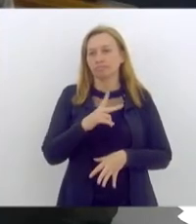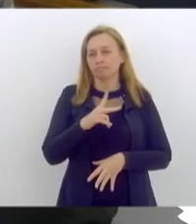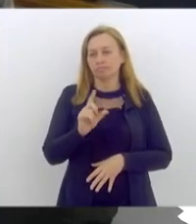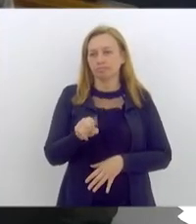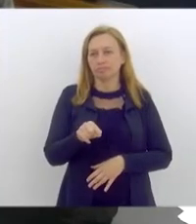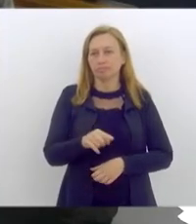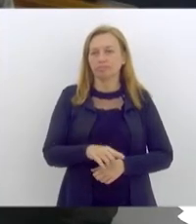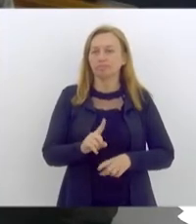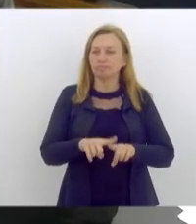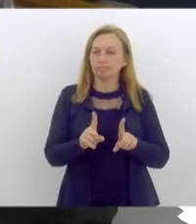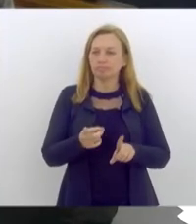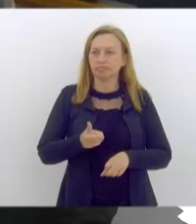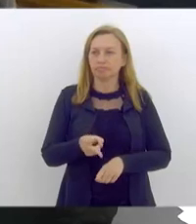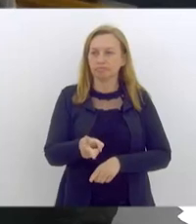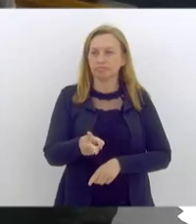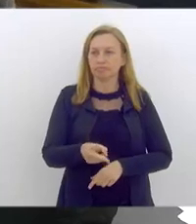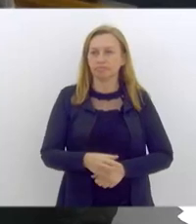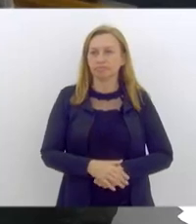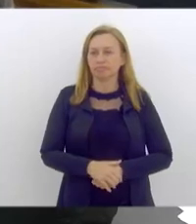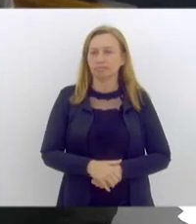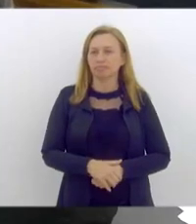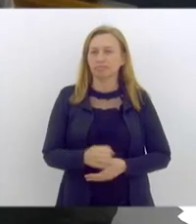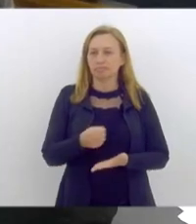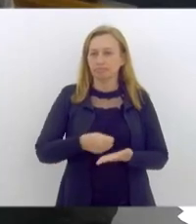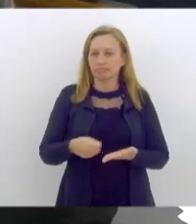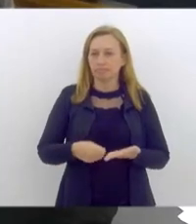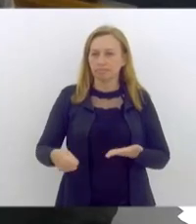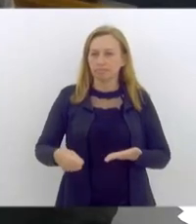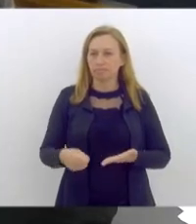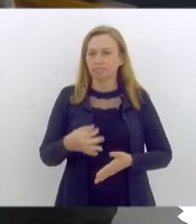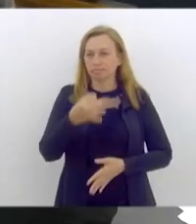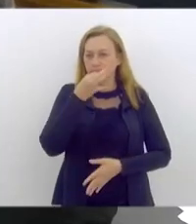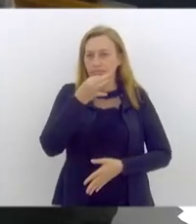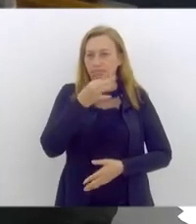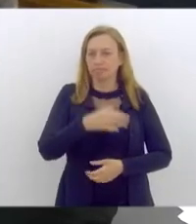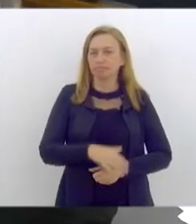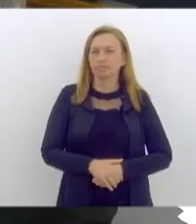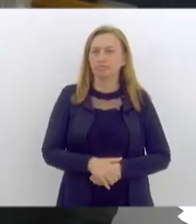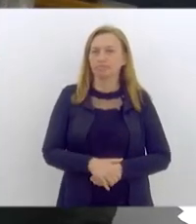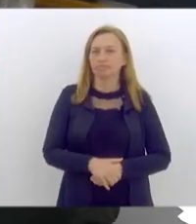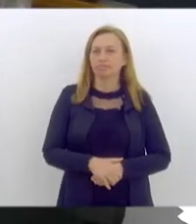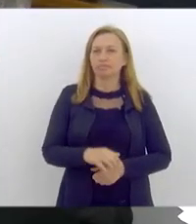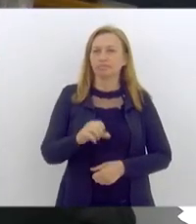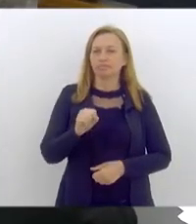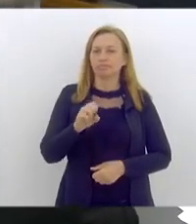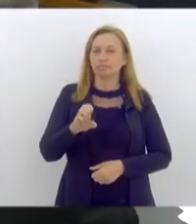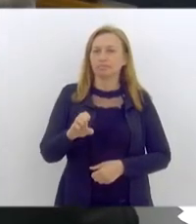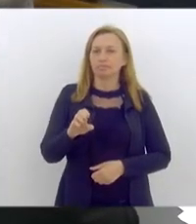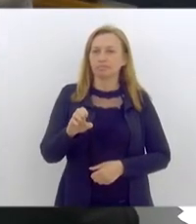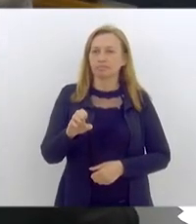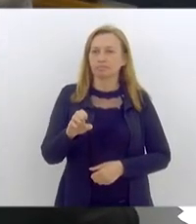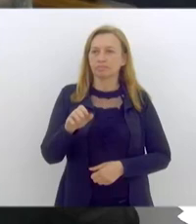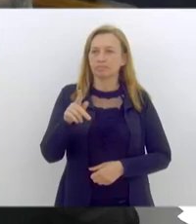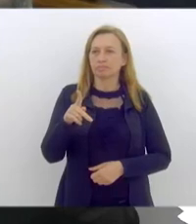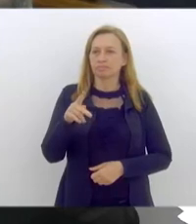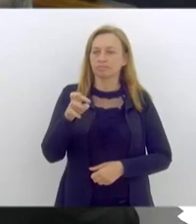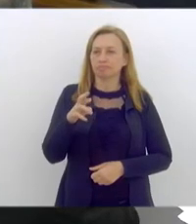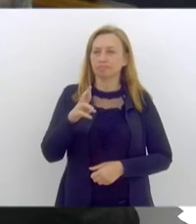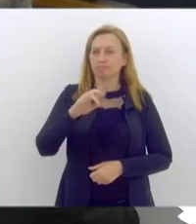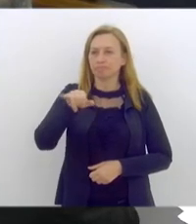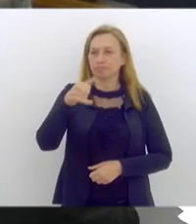mas vamos em frente tá aqui anotado como sugestão botar o CPF nos trilhos